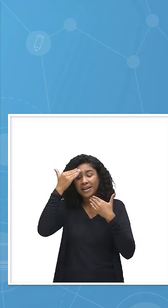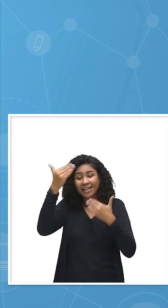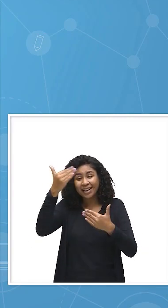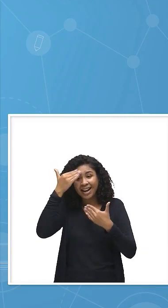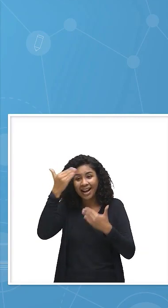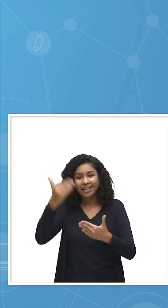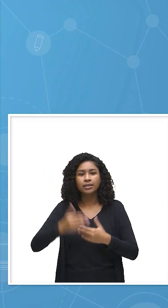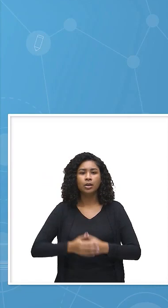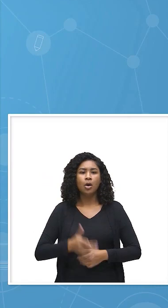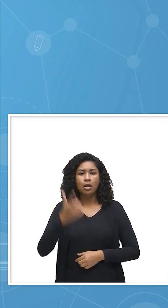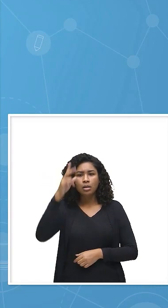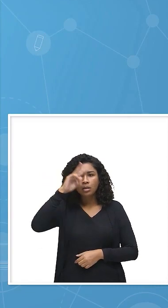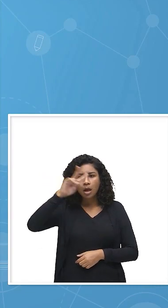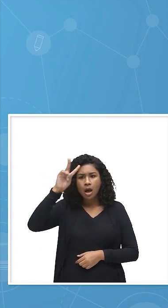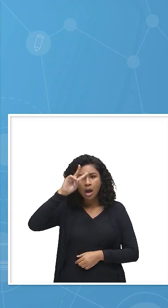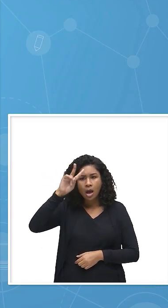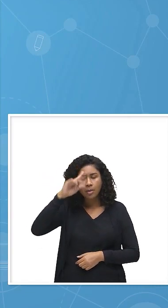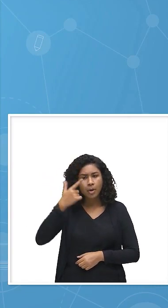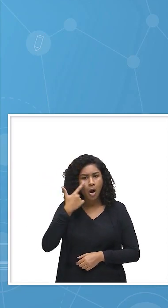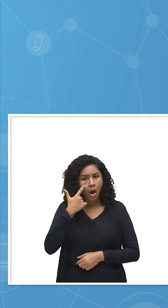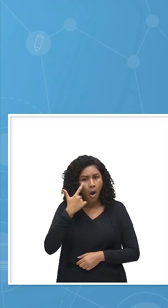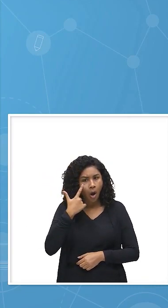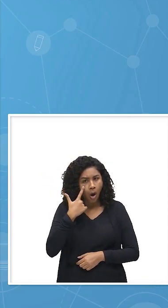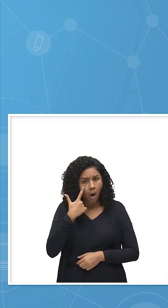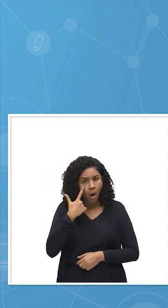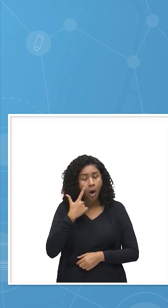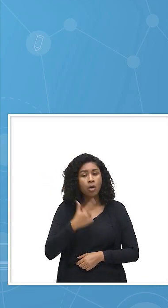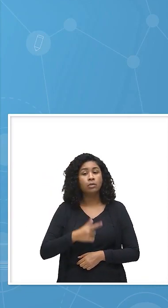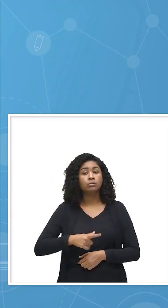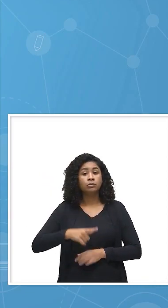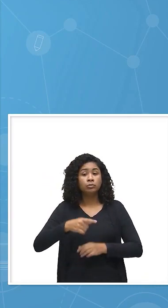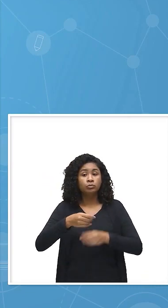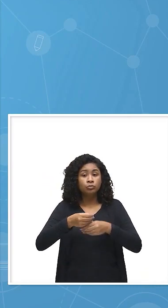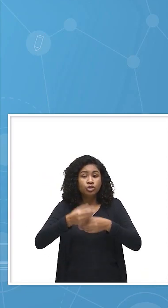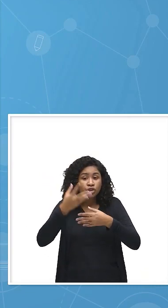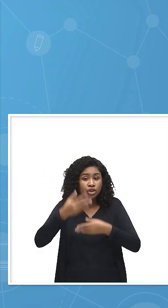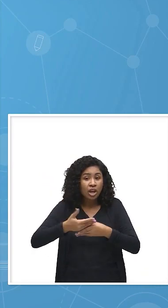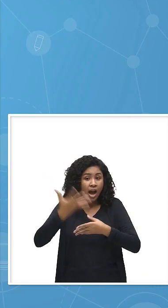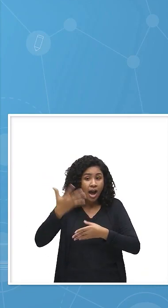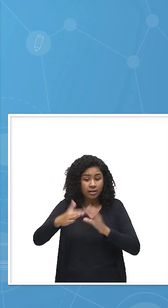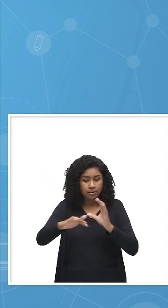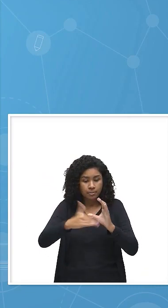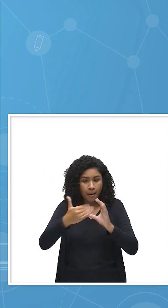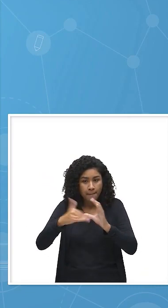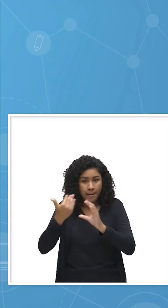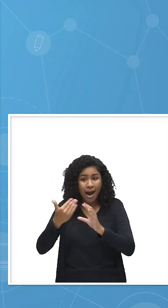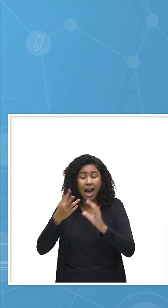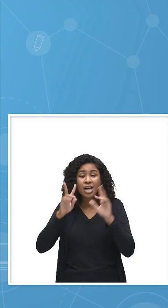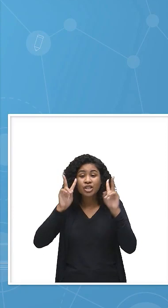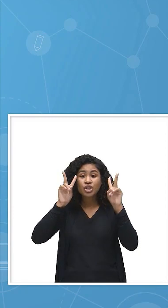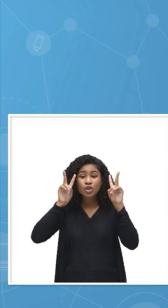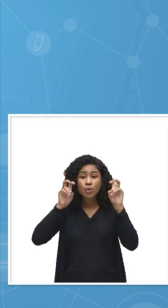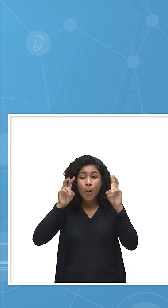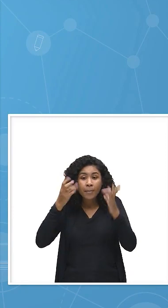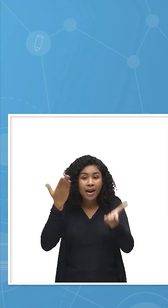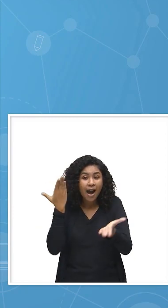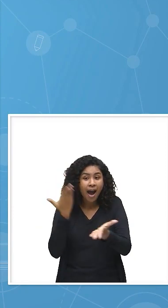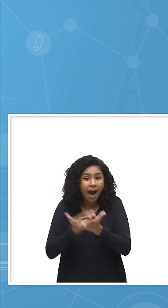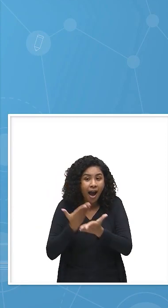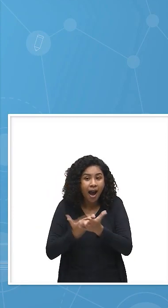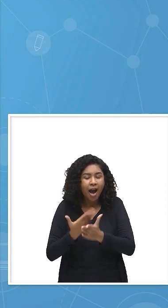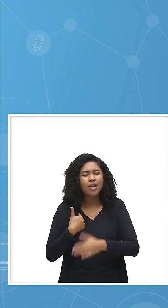tá, gente? Tenho que puxar a orelha. O nosso chat é para falar sobre a aula. Eu sei que tá todo mundo